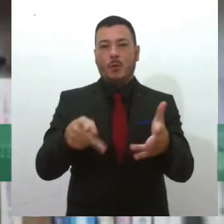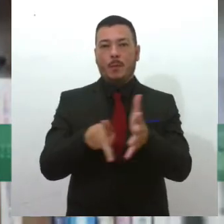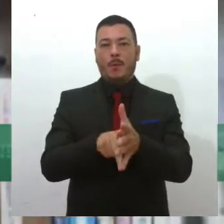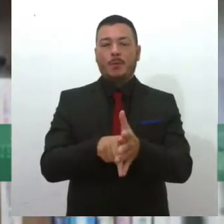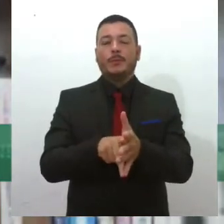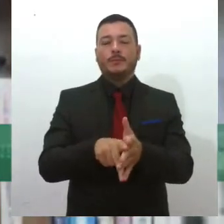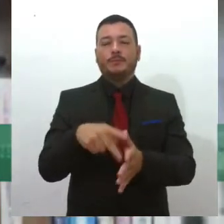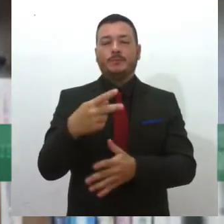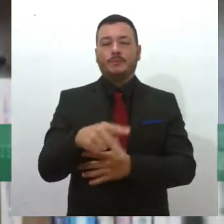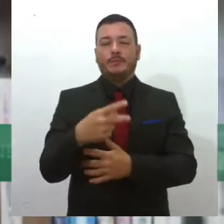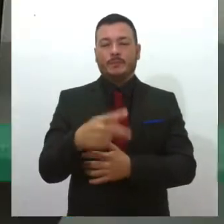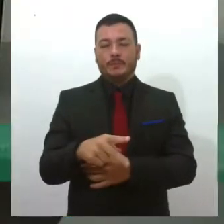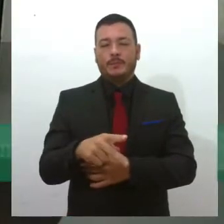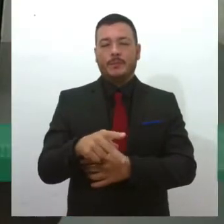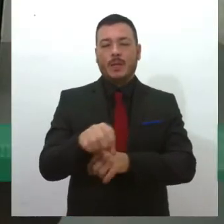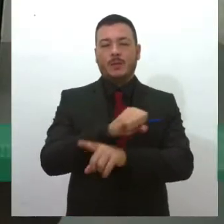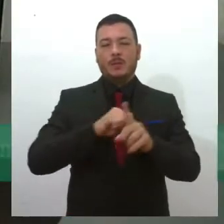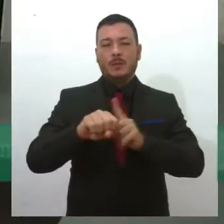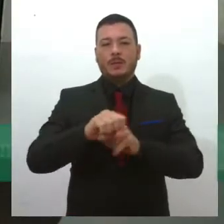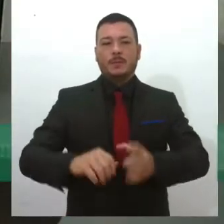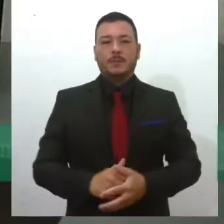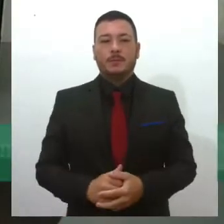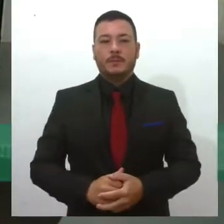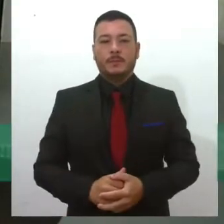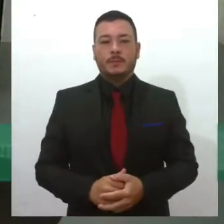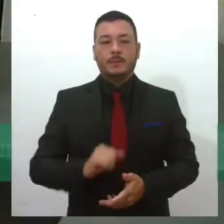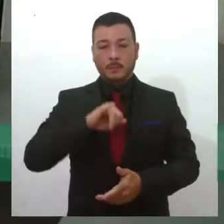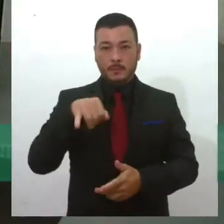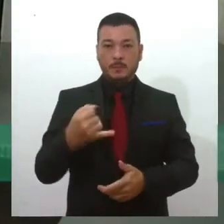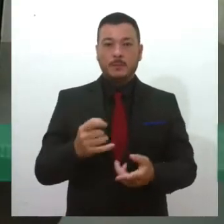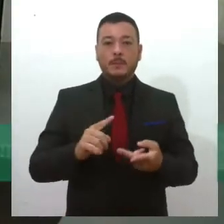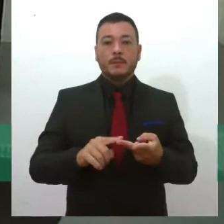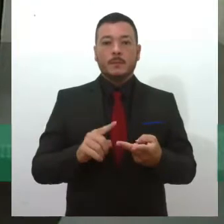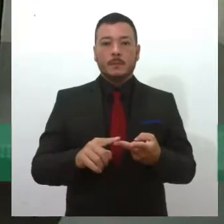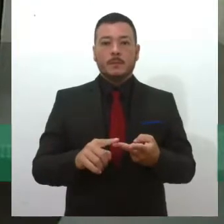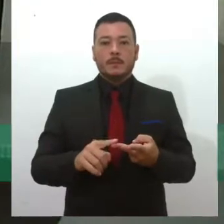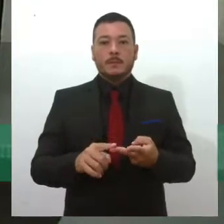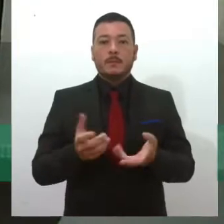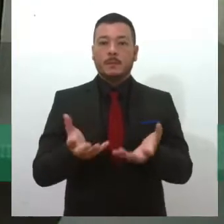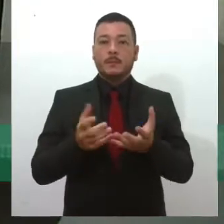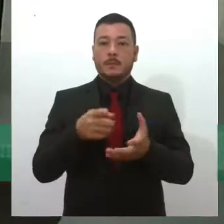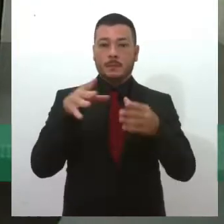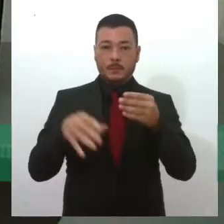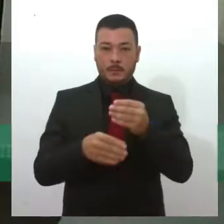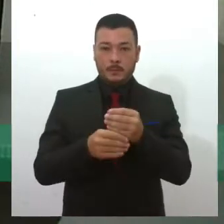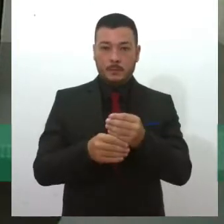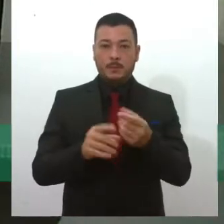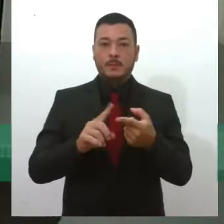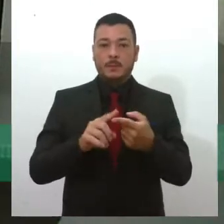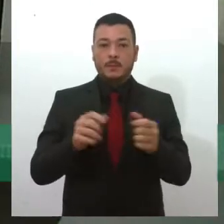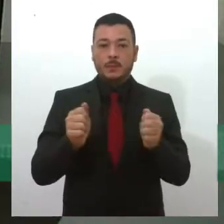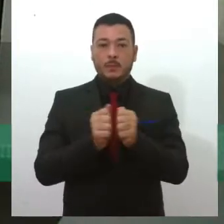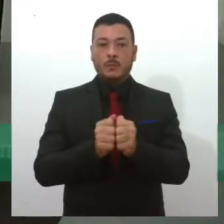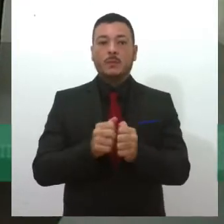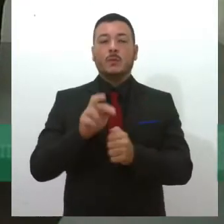da própria sociedade. Aproveitando o gancho, Manuel, eu queria que você complementasse, juntamente com o Roberto também, com relação